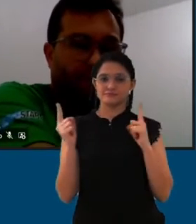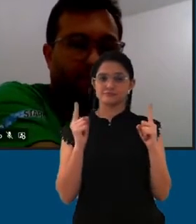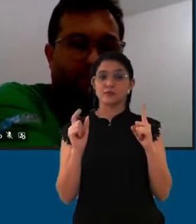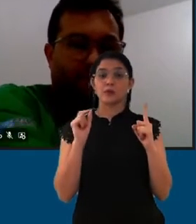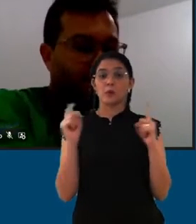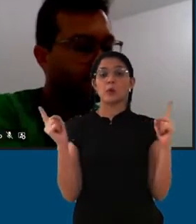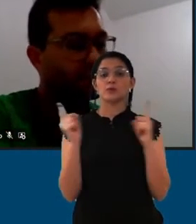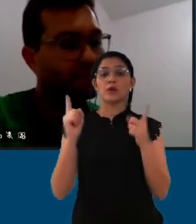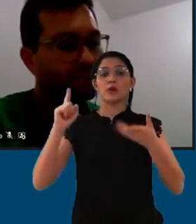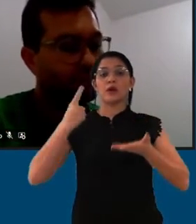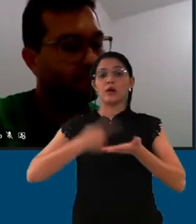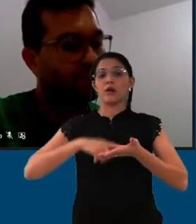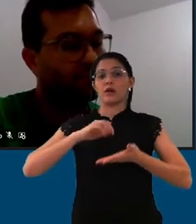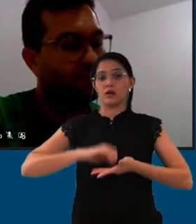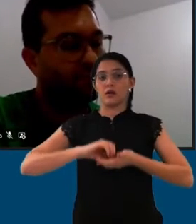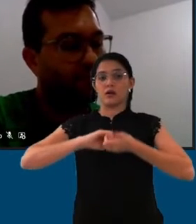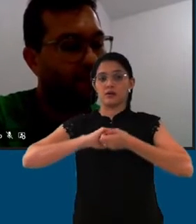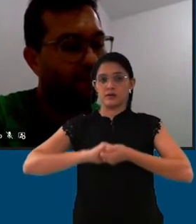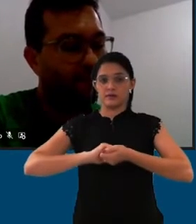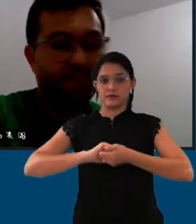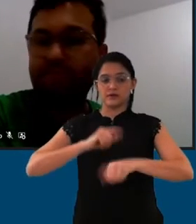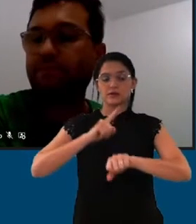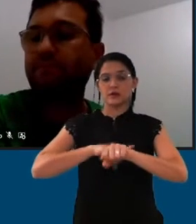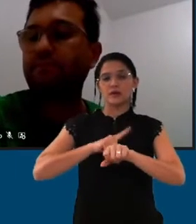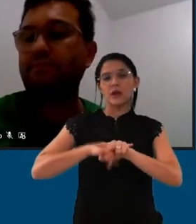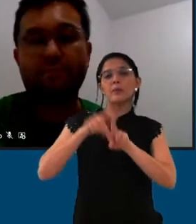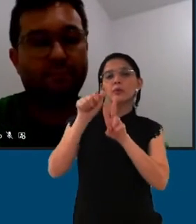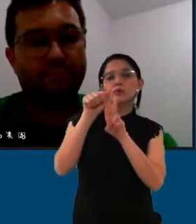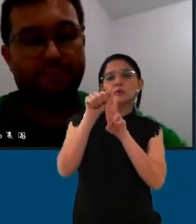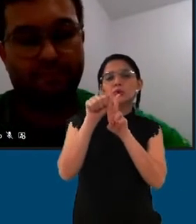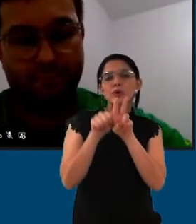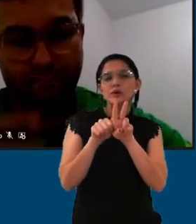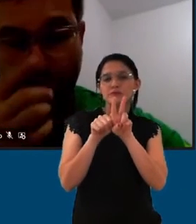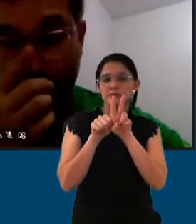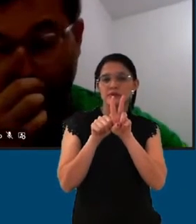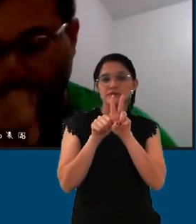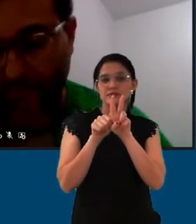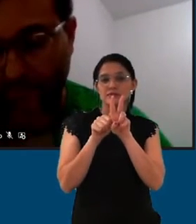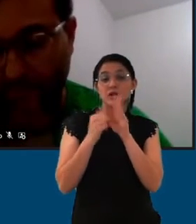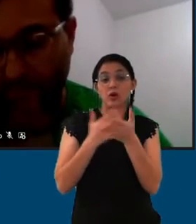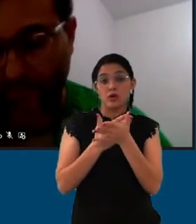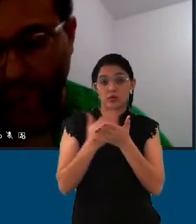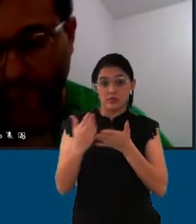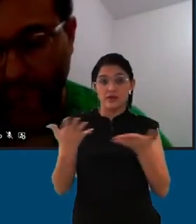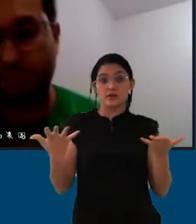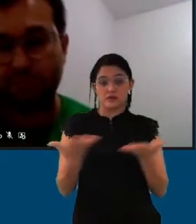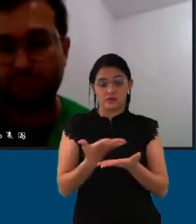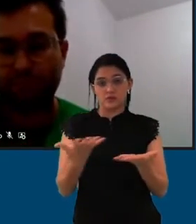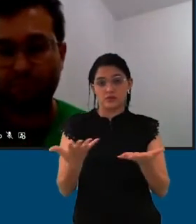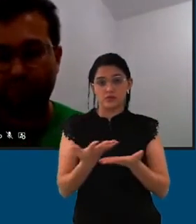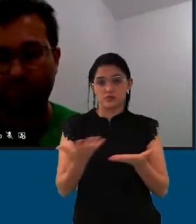que, no prazo de 2 meses, a contar da presente data,